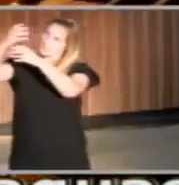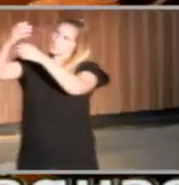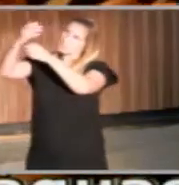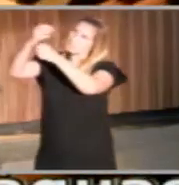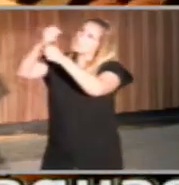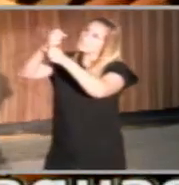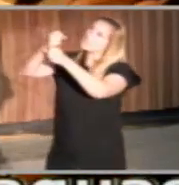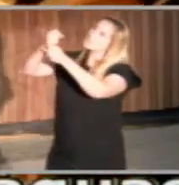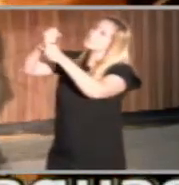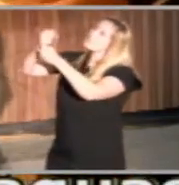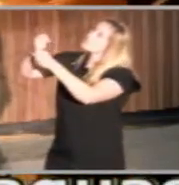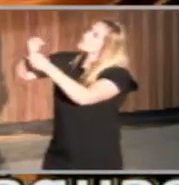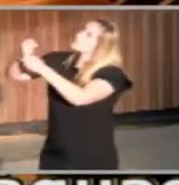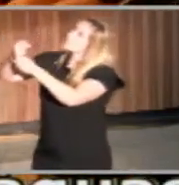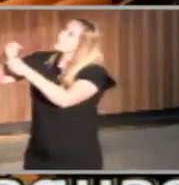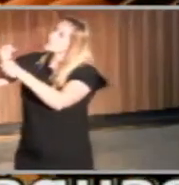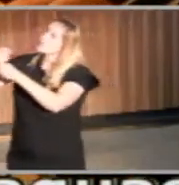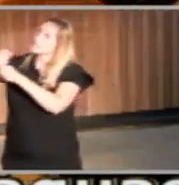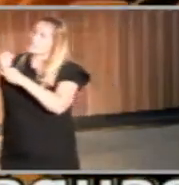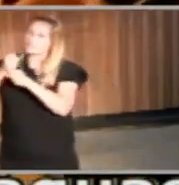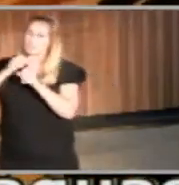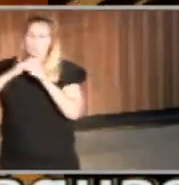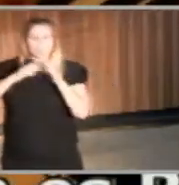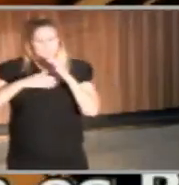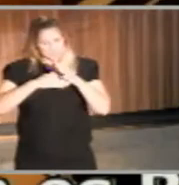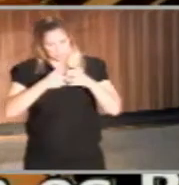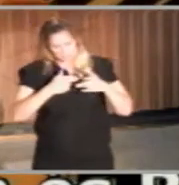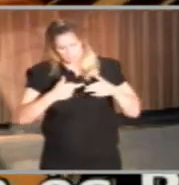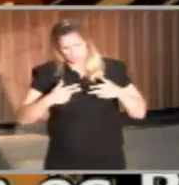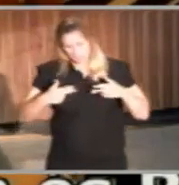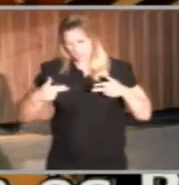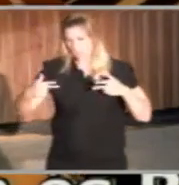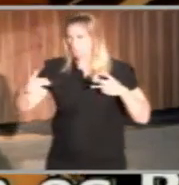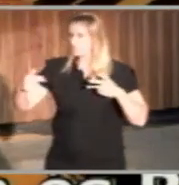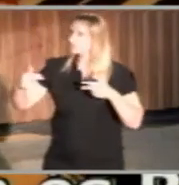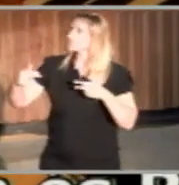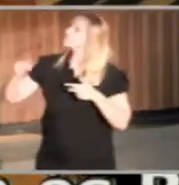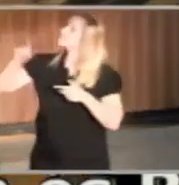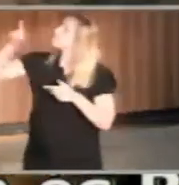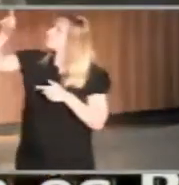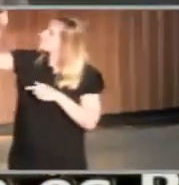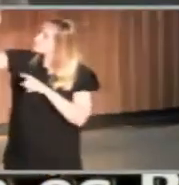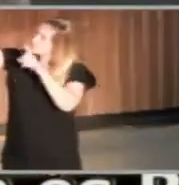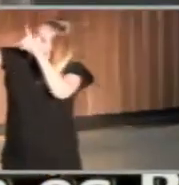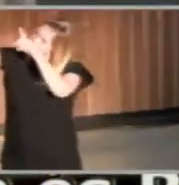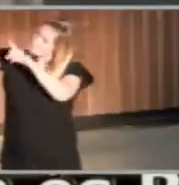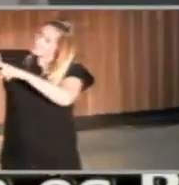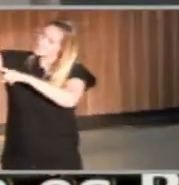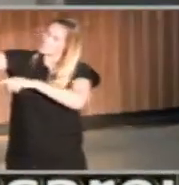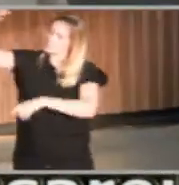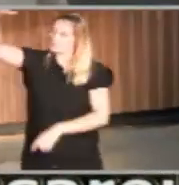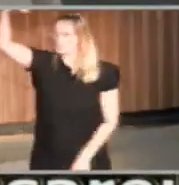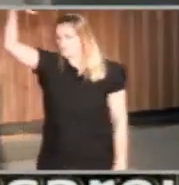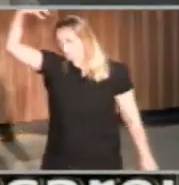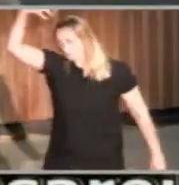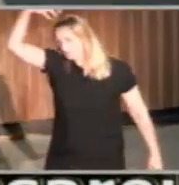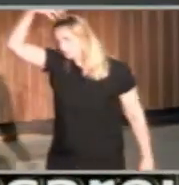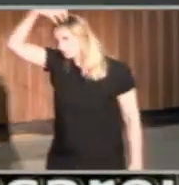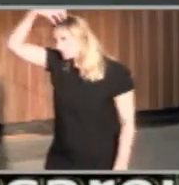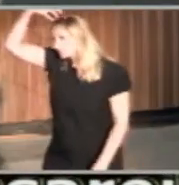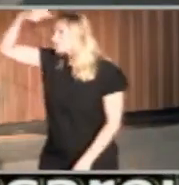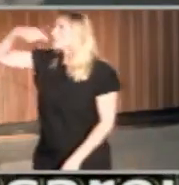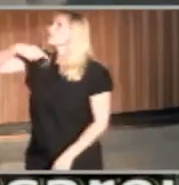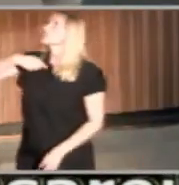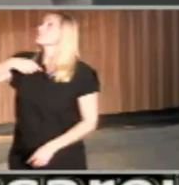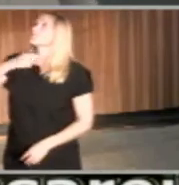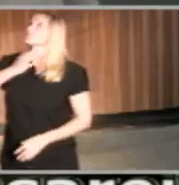voarei, sobre as águas tu também és rei. Eu